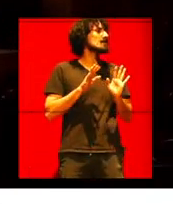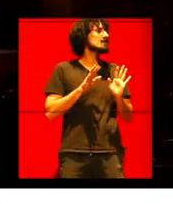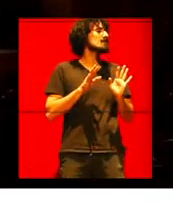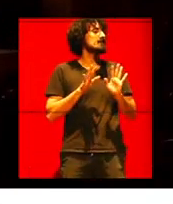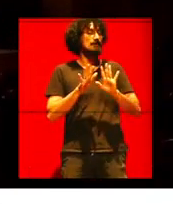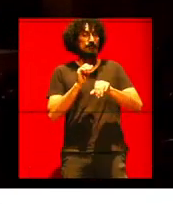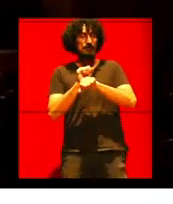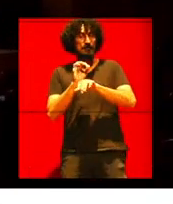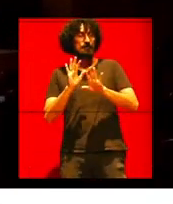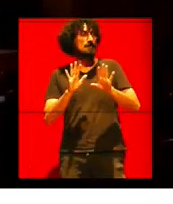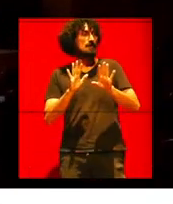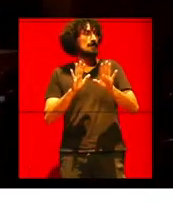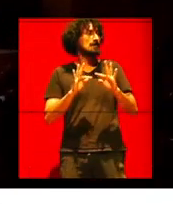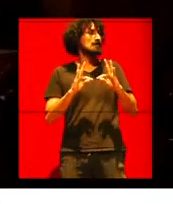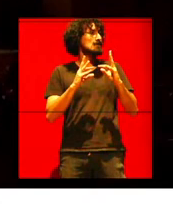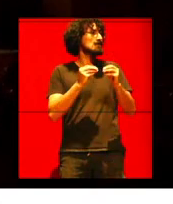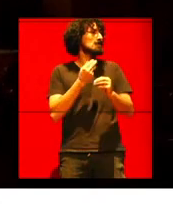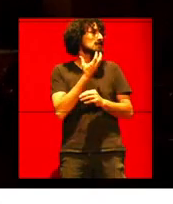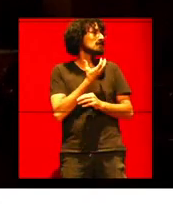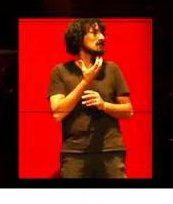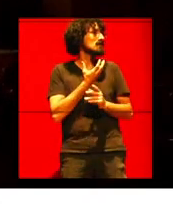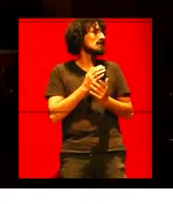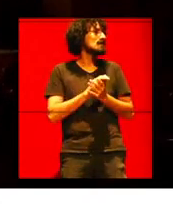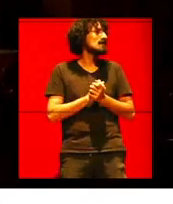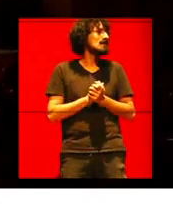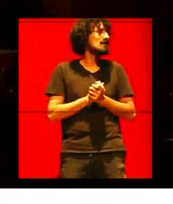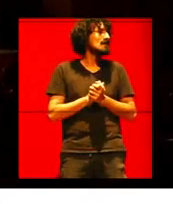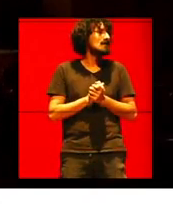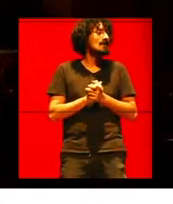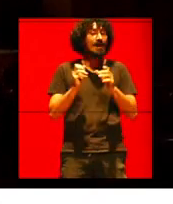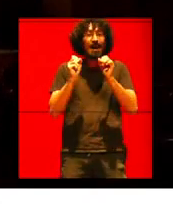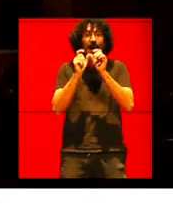Não, peraí. Tem que fazer todo mundo, mas como é que é?